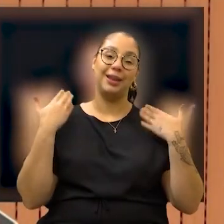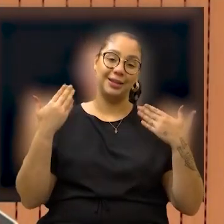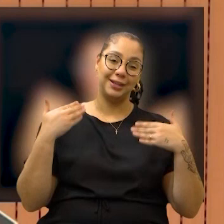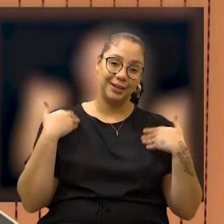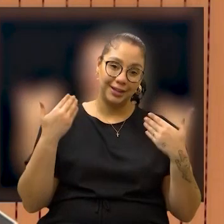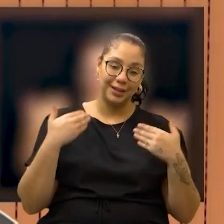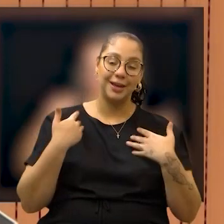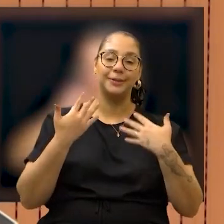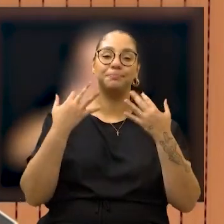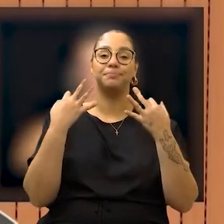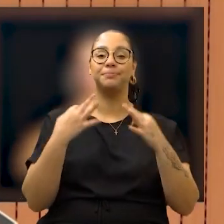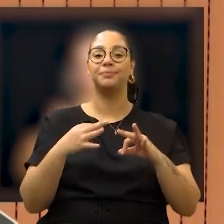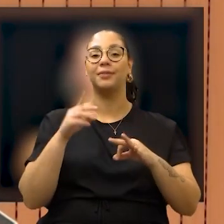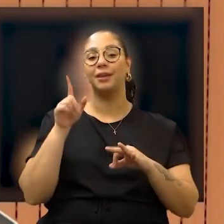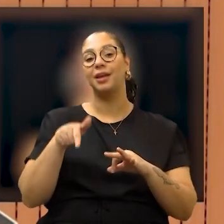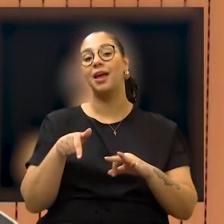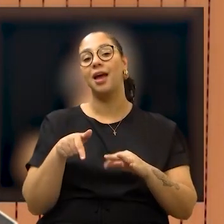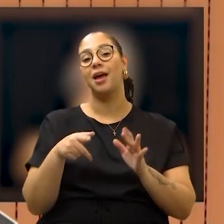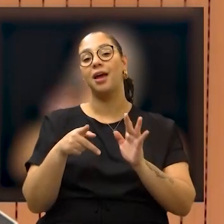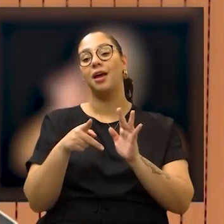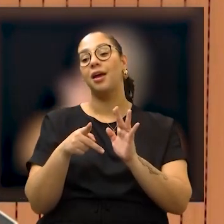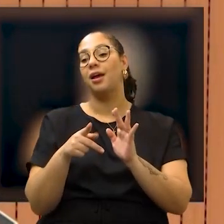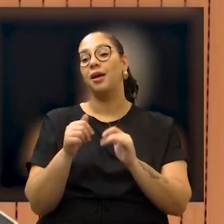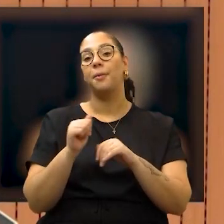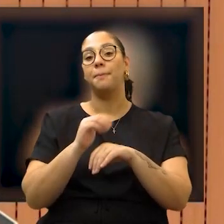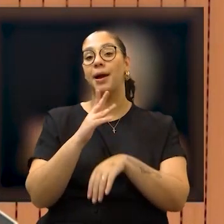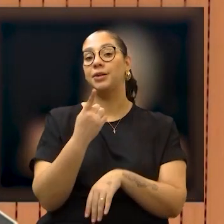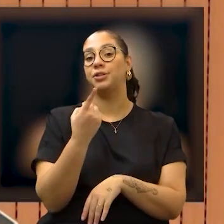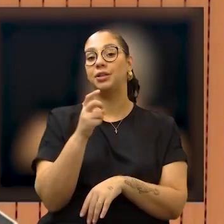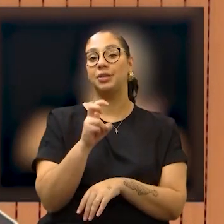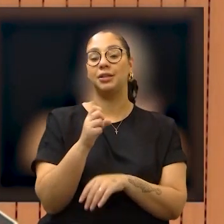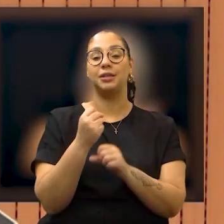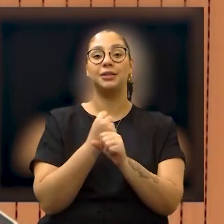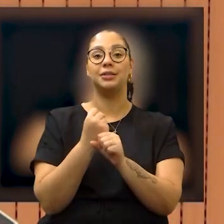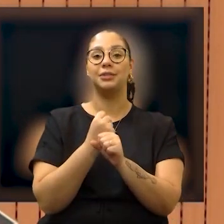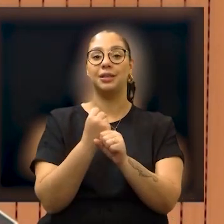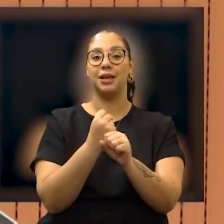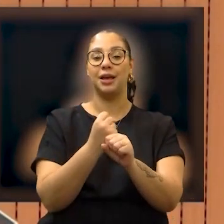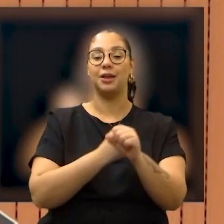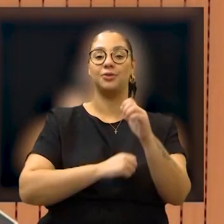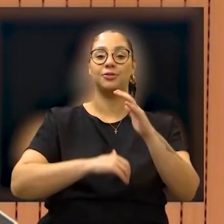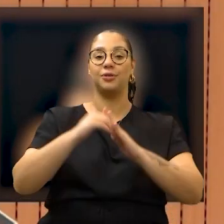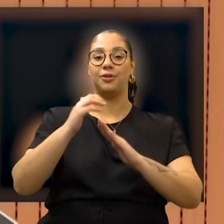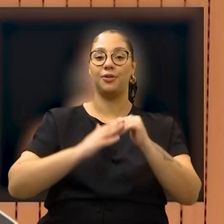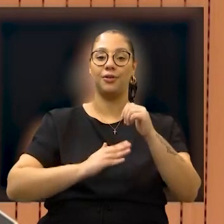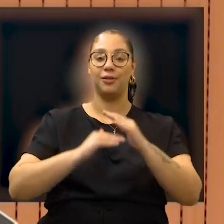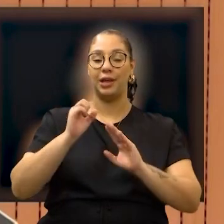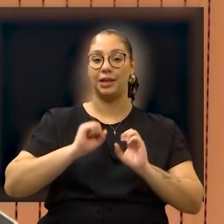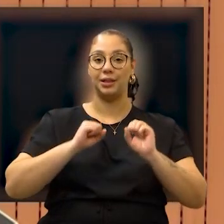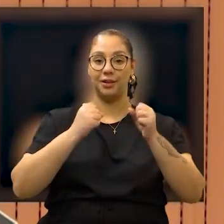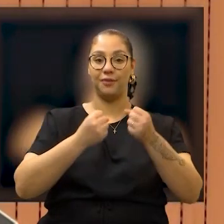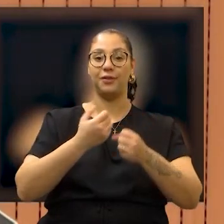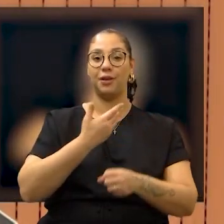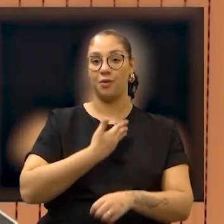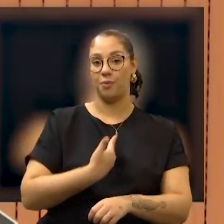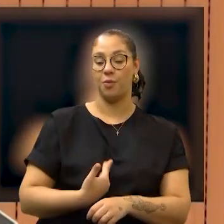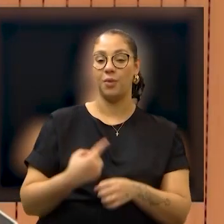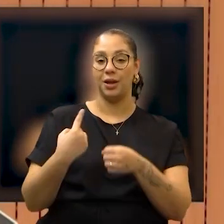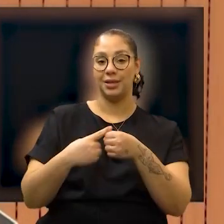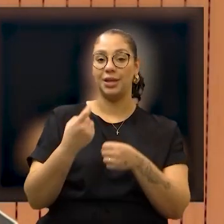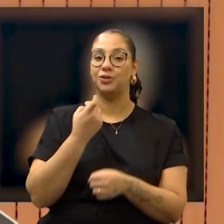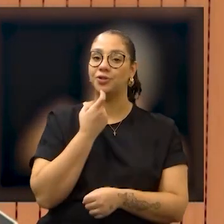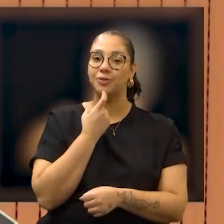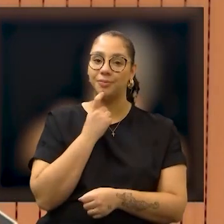essa honraria, certamente fruto de mais de 15 anos de atuação como defensor público